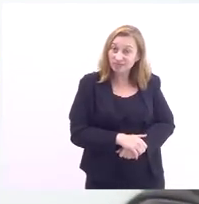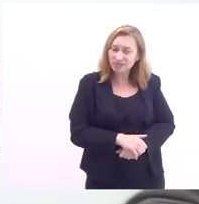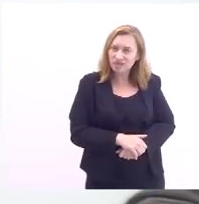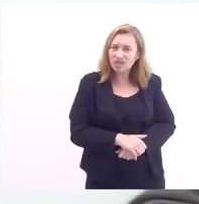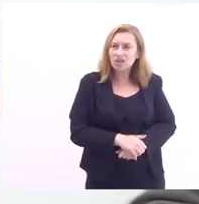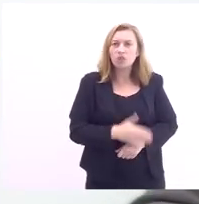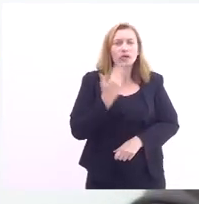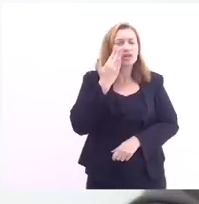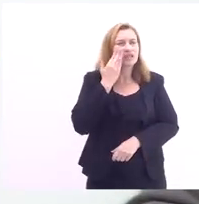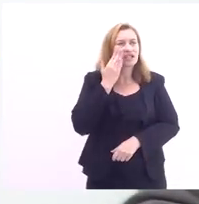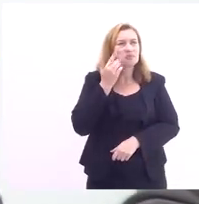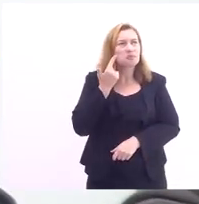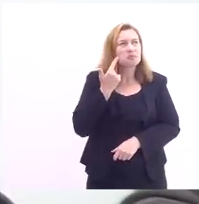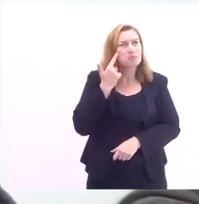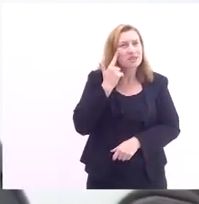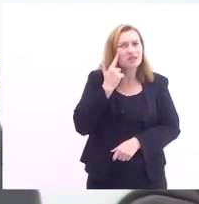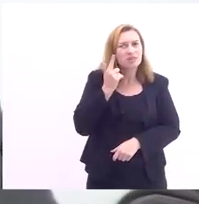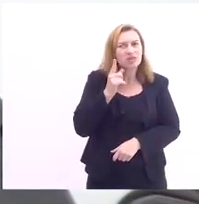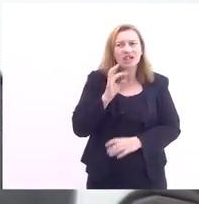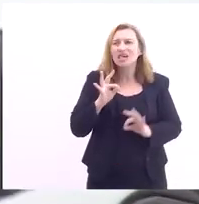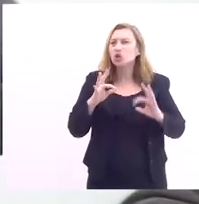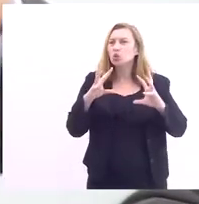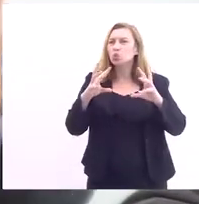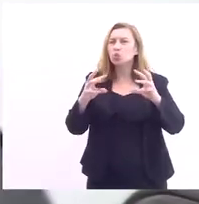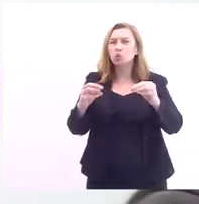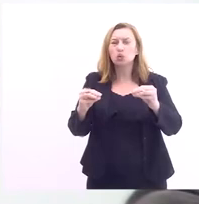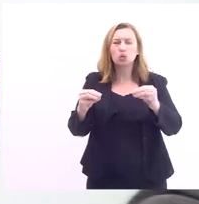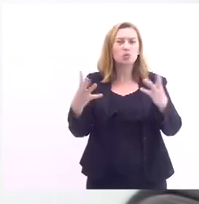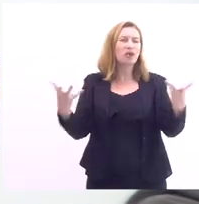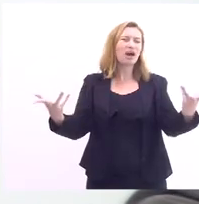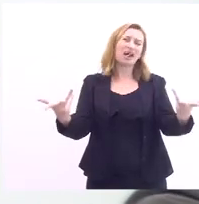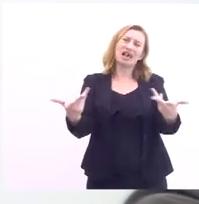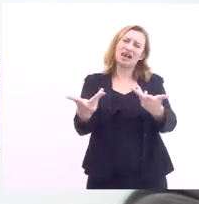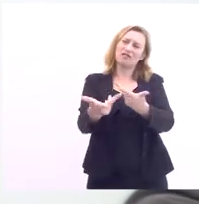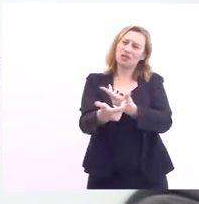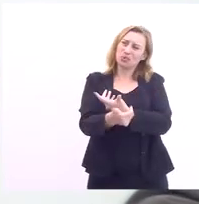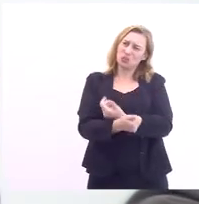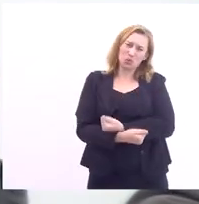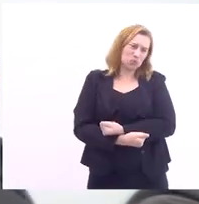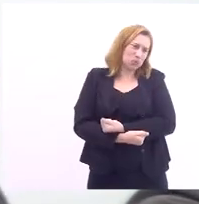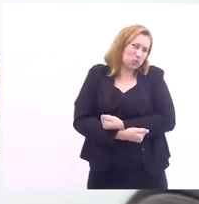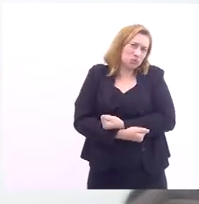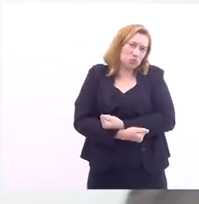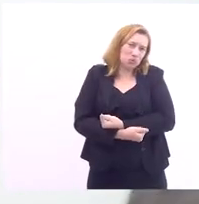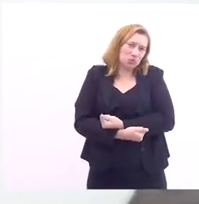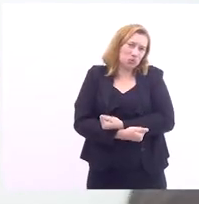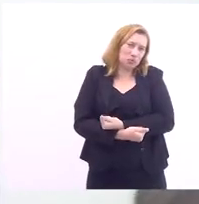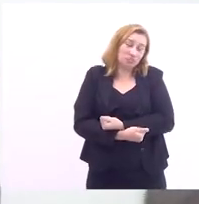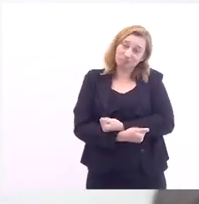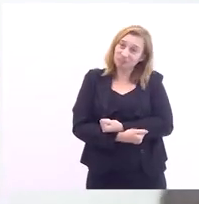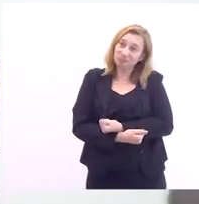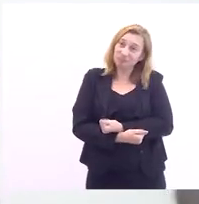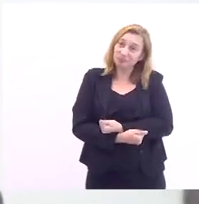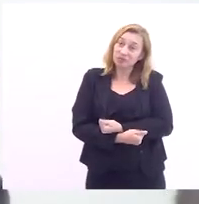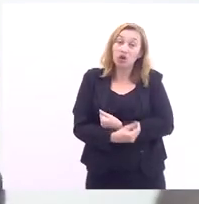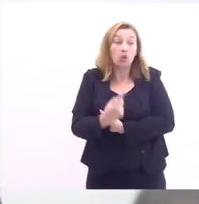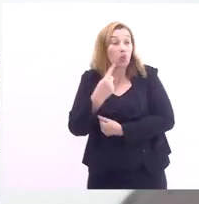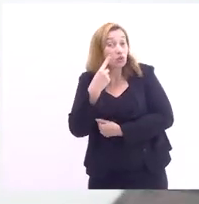impressão que dá é de que está tudo às mil maravilhas. E eu sempre, quando